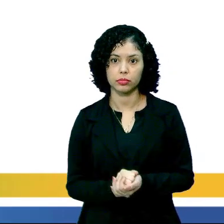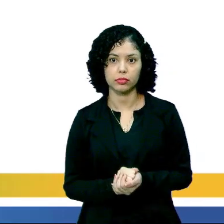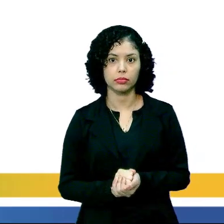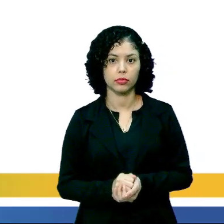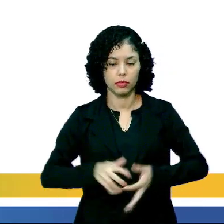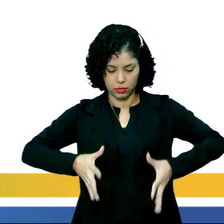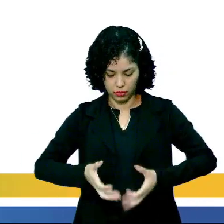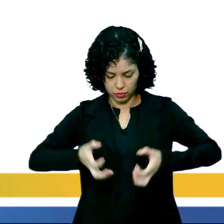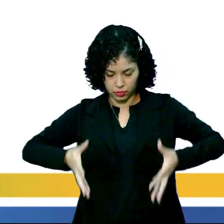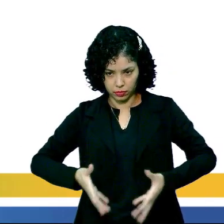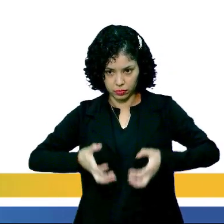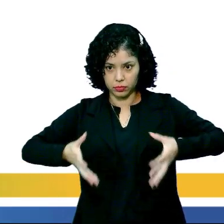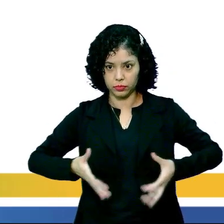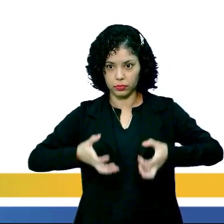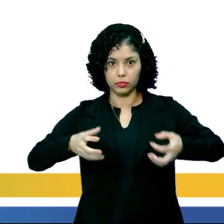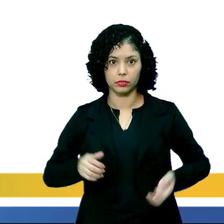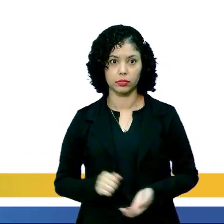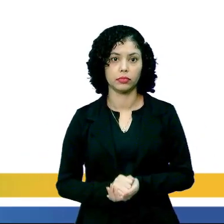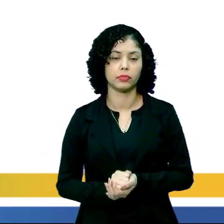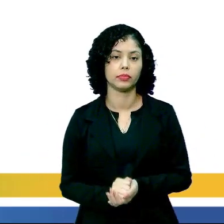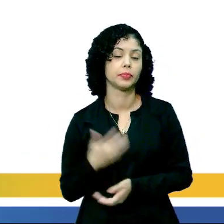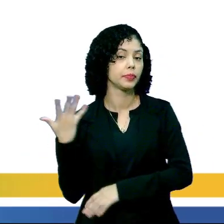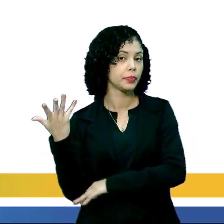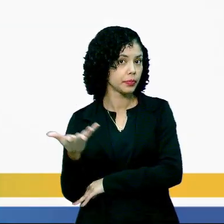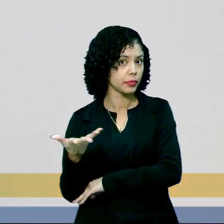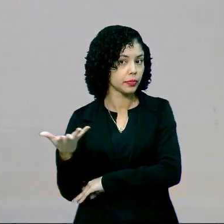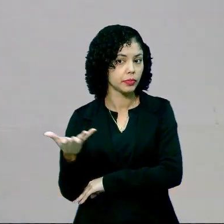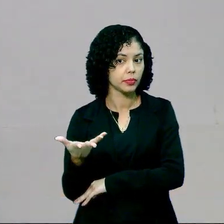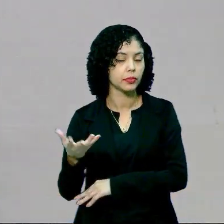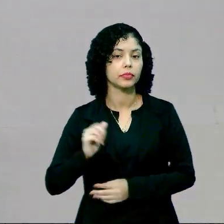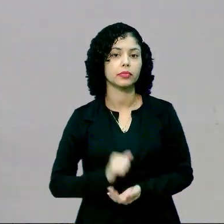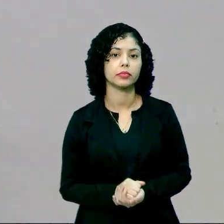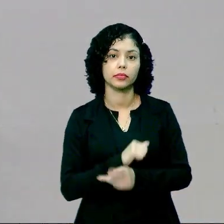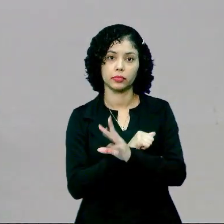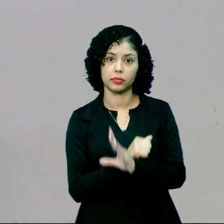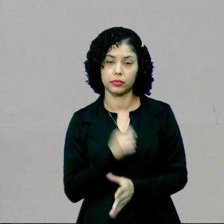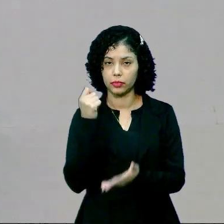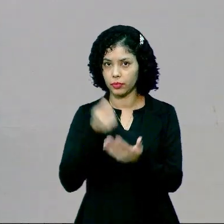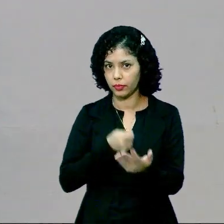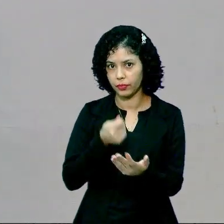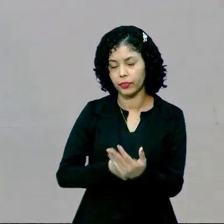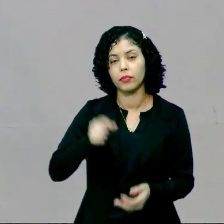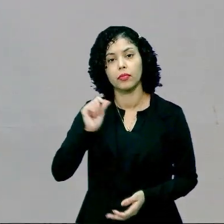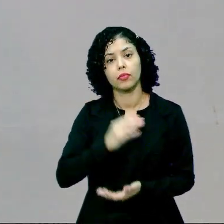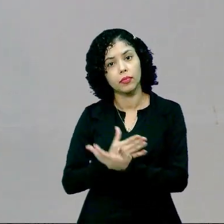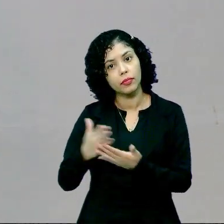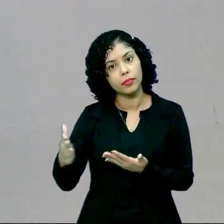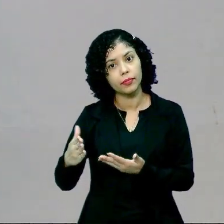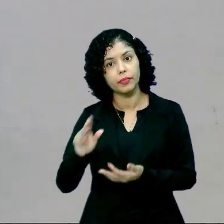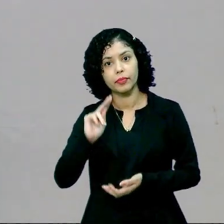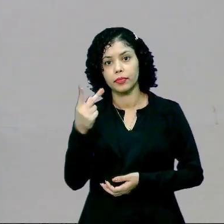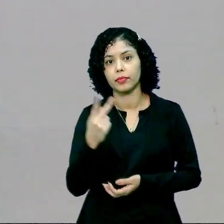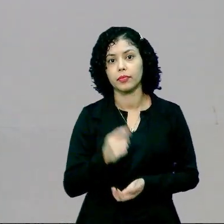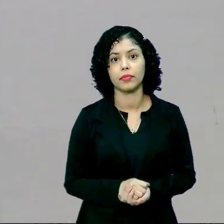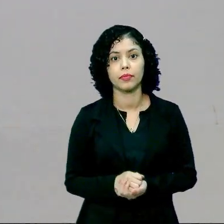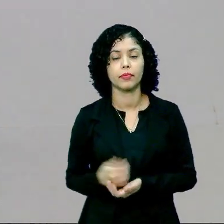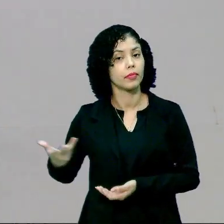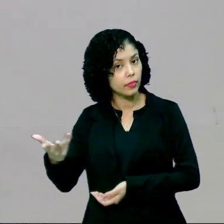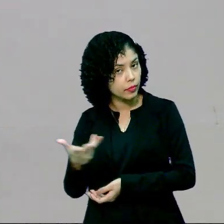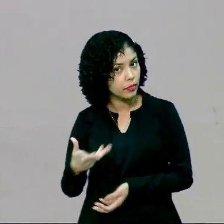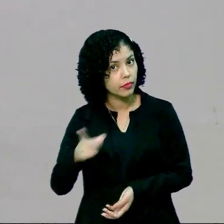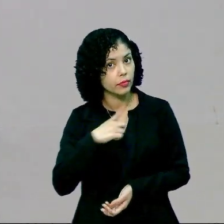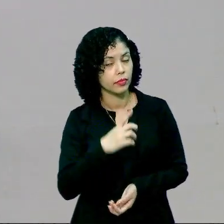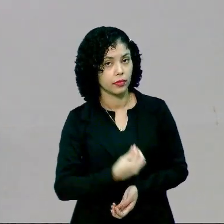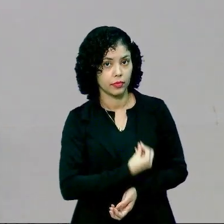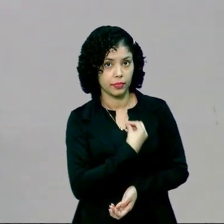adubo né fertilizante falando de bases bom o ácido ele Obrigatoriamente começa com h e uma base